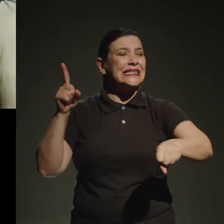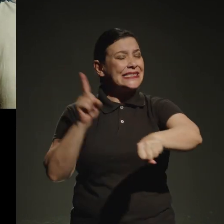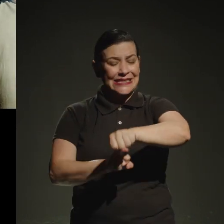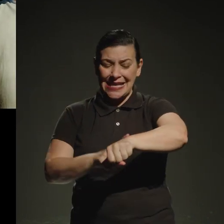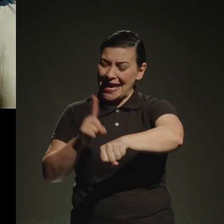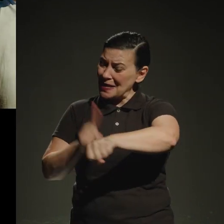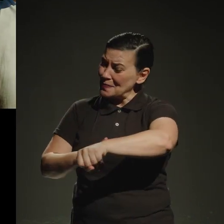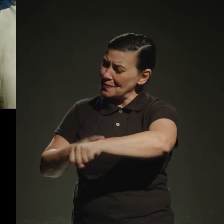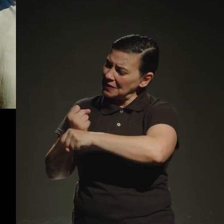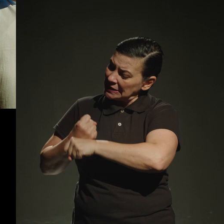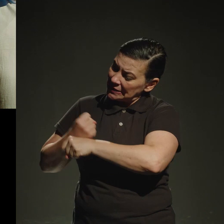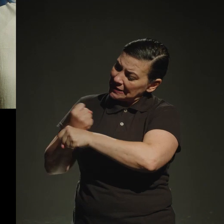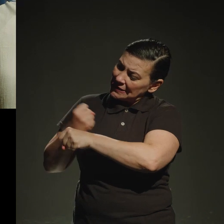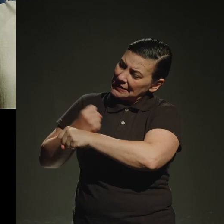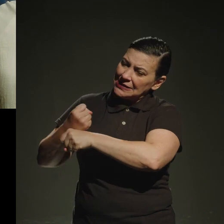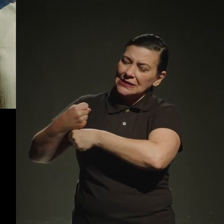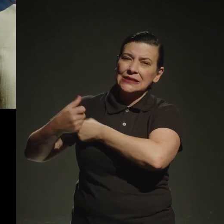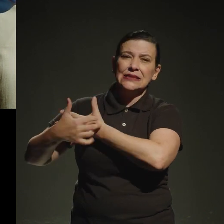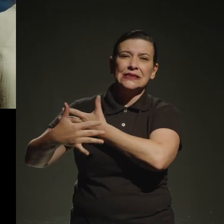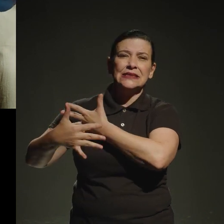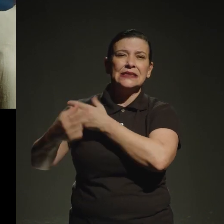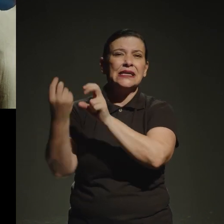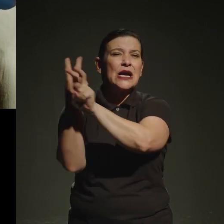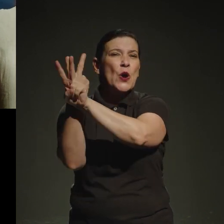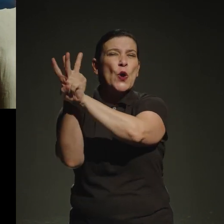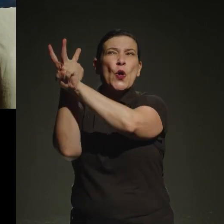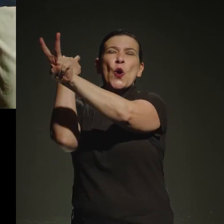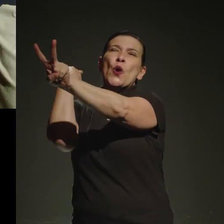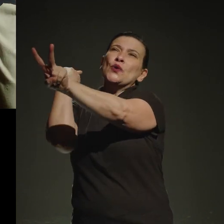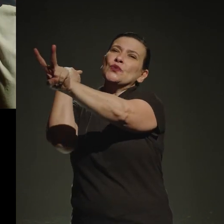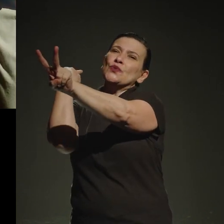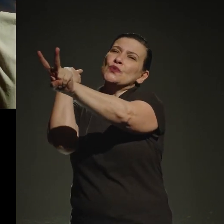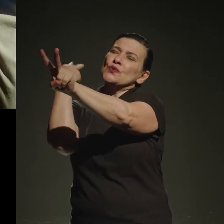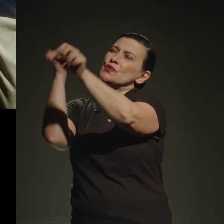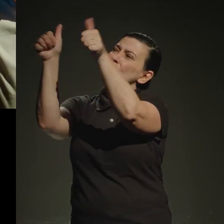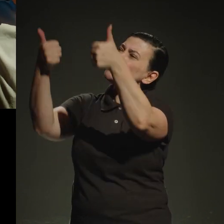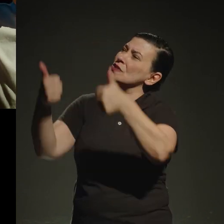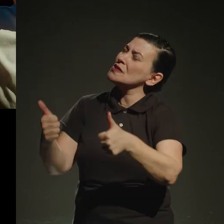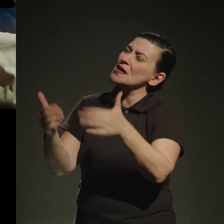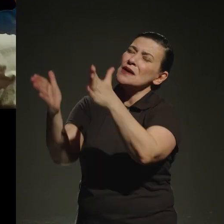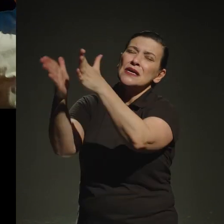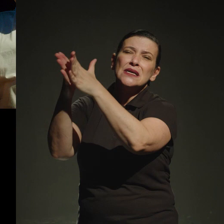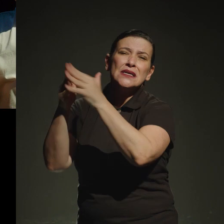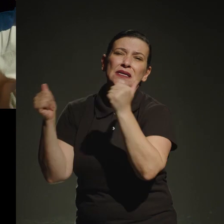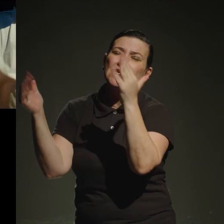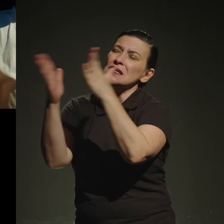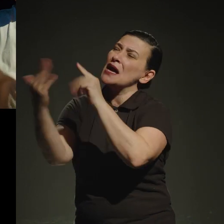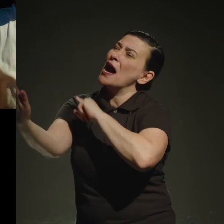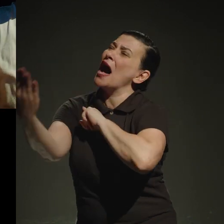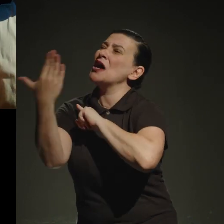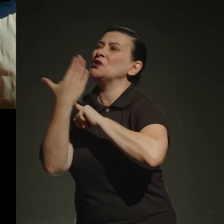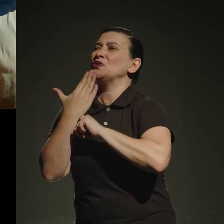implacável senhor do tempo, impiedoso Cronos, poupai-me. Poupai-me do envelhecer da carne